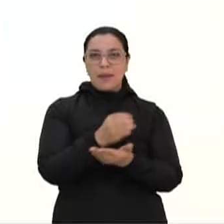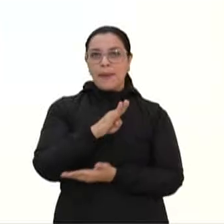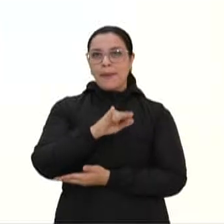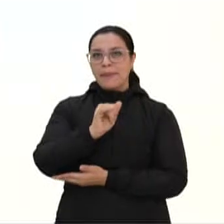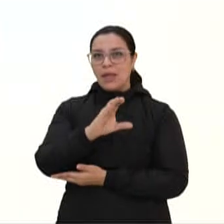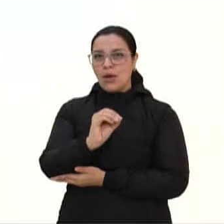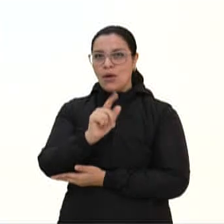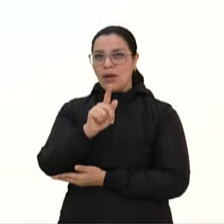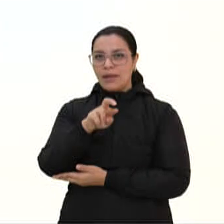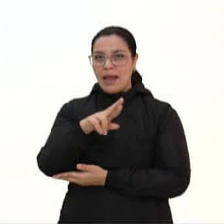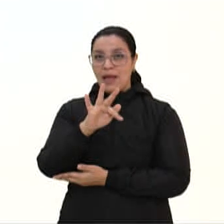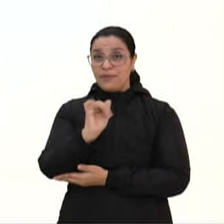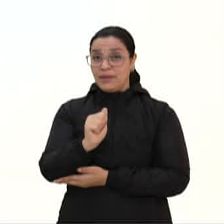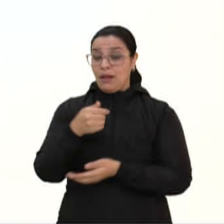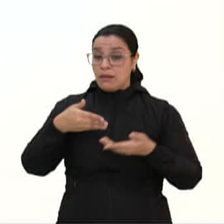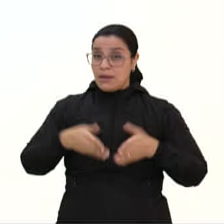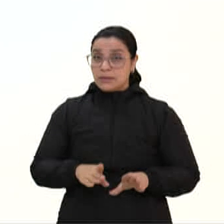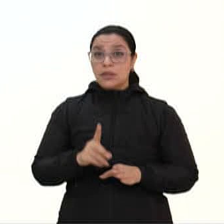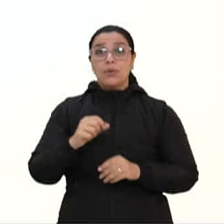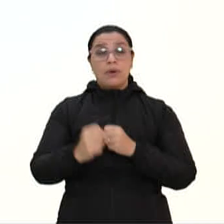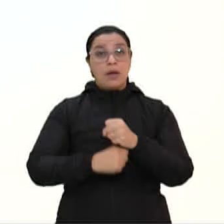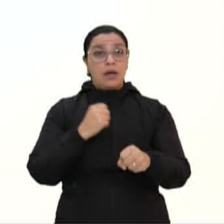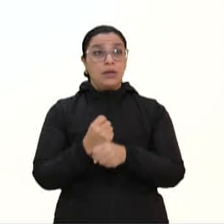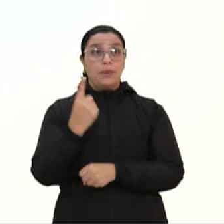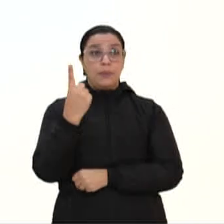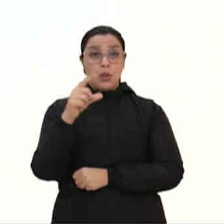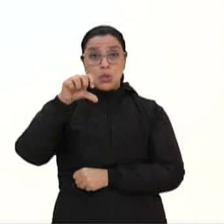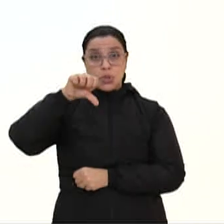aqui, que ele nasceu em